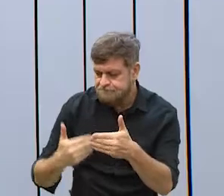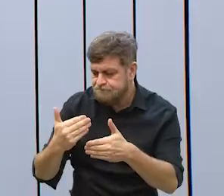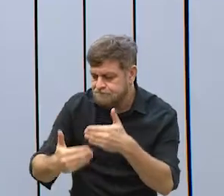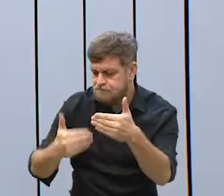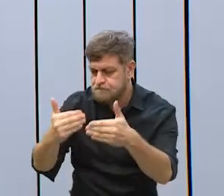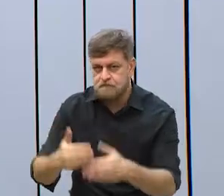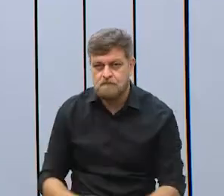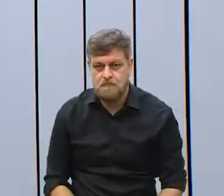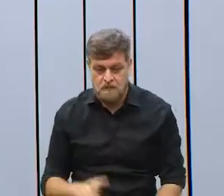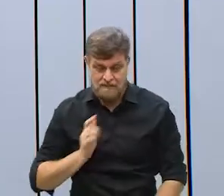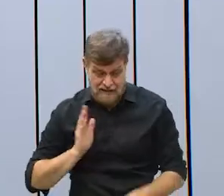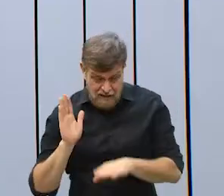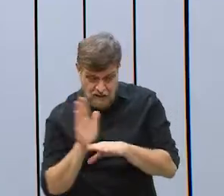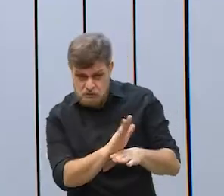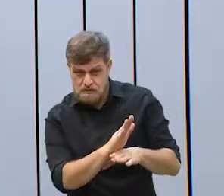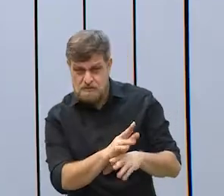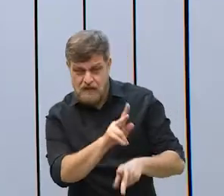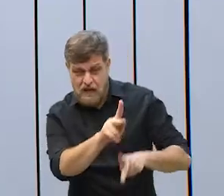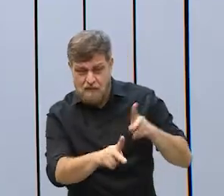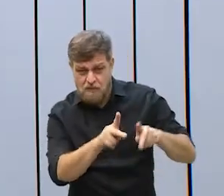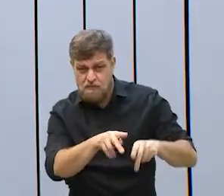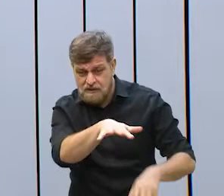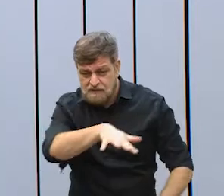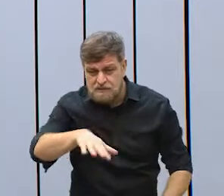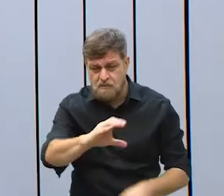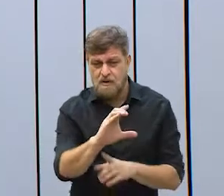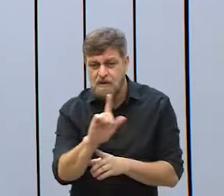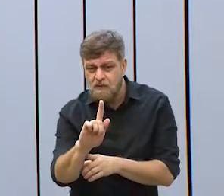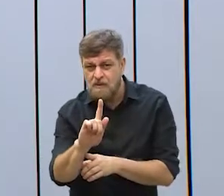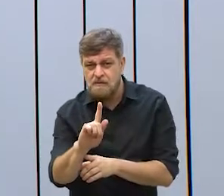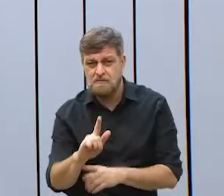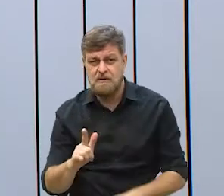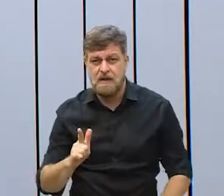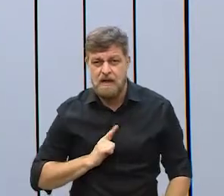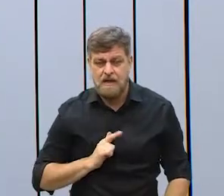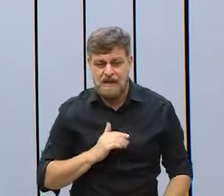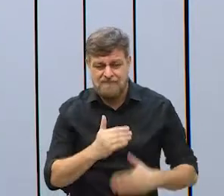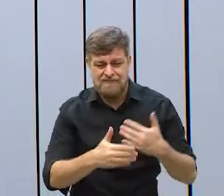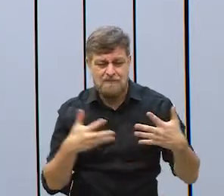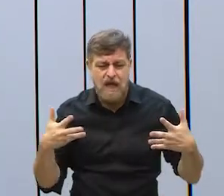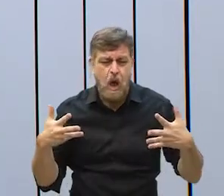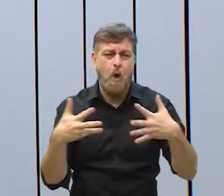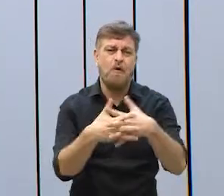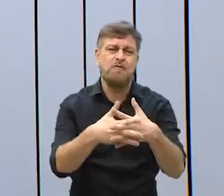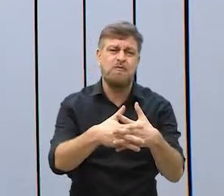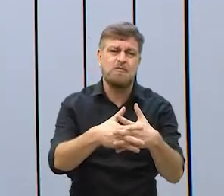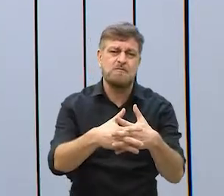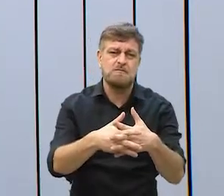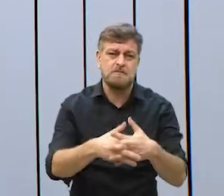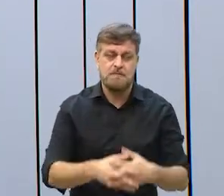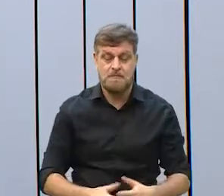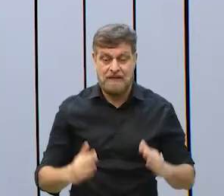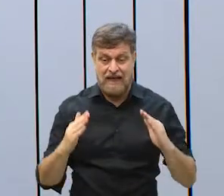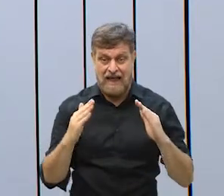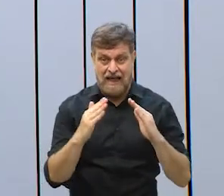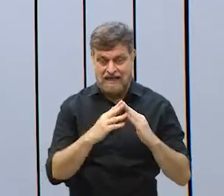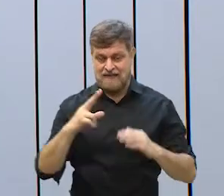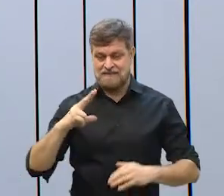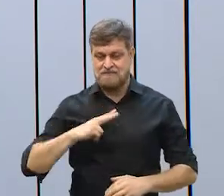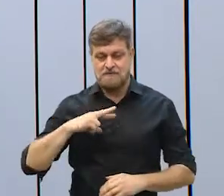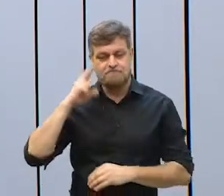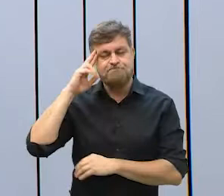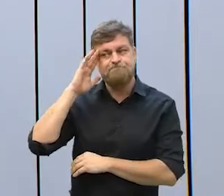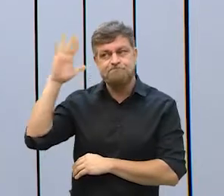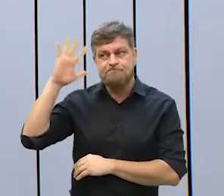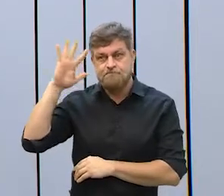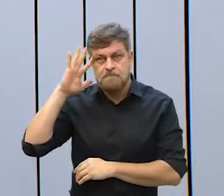traz benefício para o distrito. É um avanço desorganizado. O sonho da casa própria acaba se